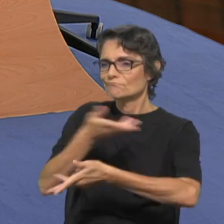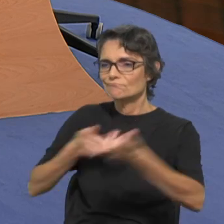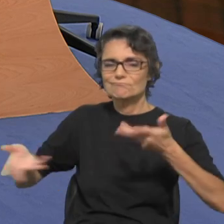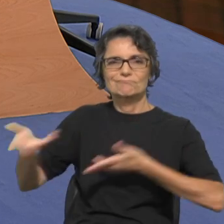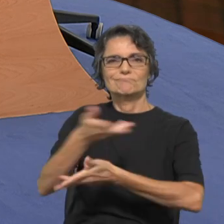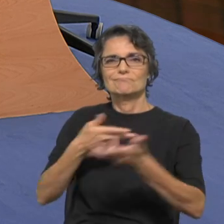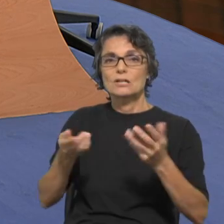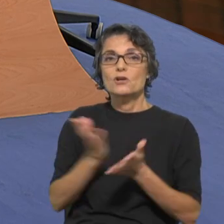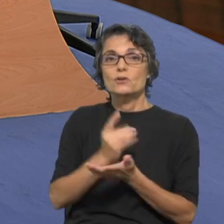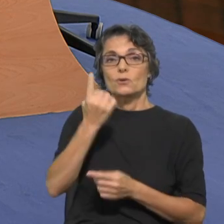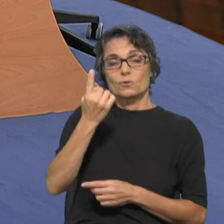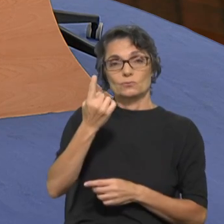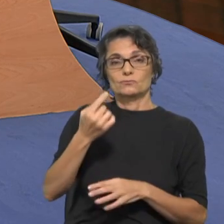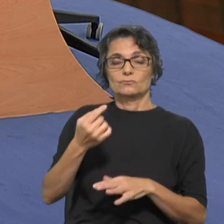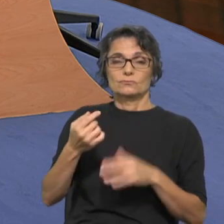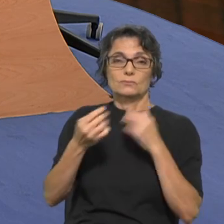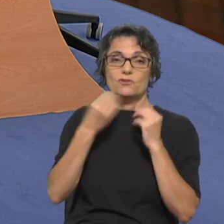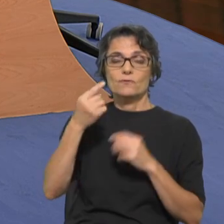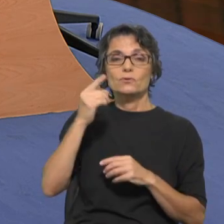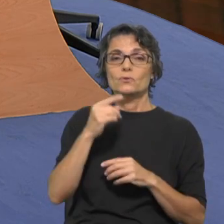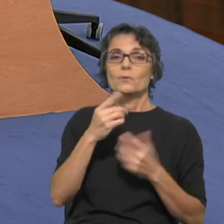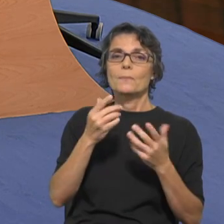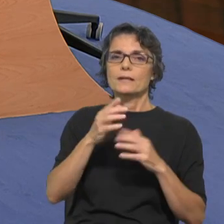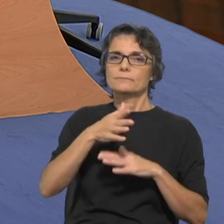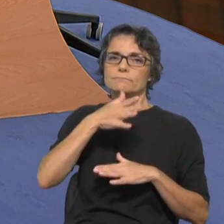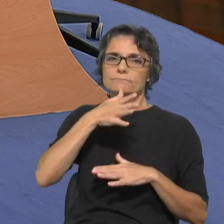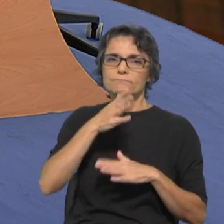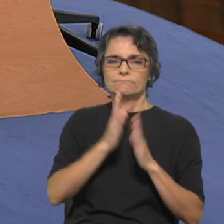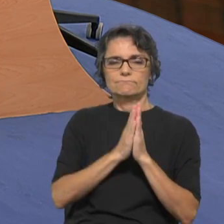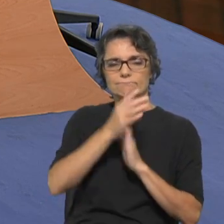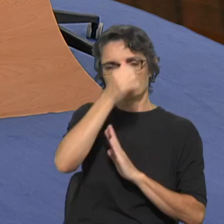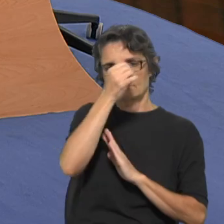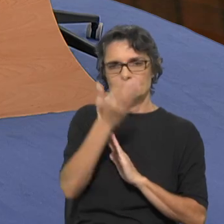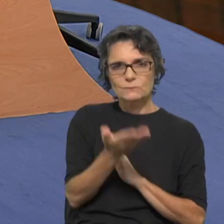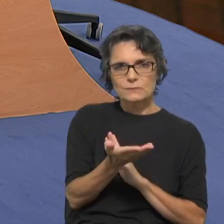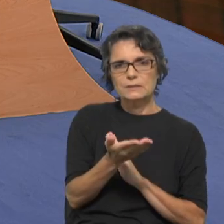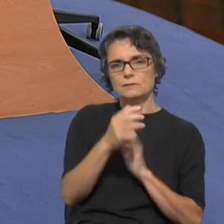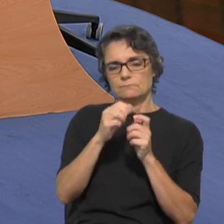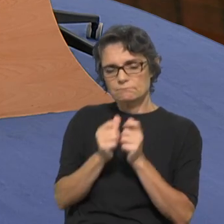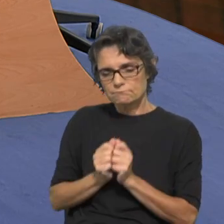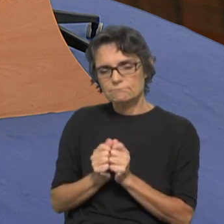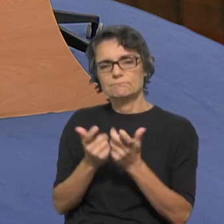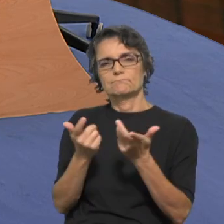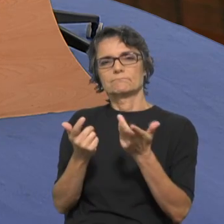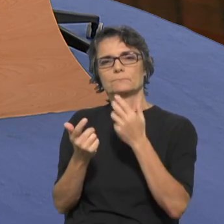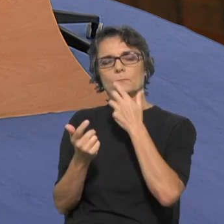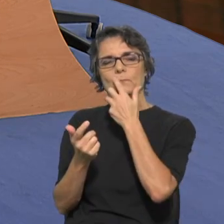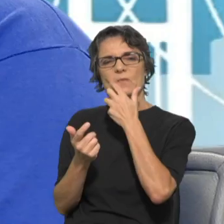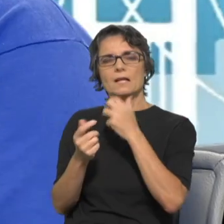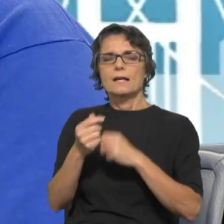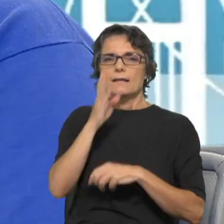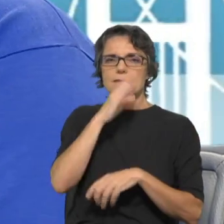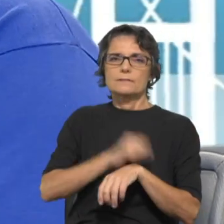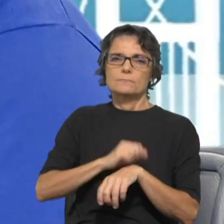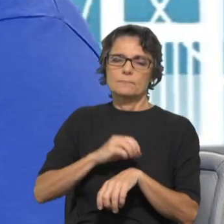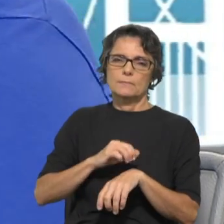da Eucaristia, que é o centro da espiritualidade do movimento, para o momento da reconciliação, das confissões, que se quiserem confessar, também